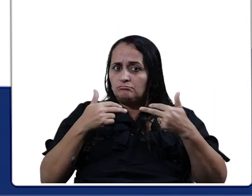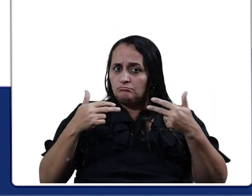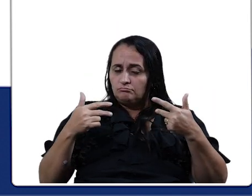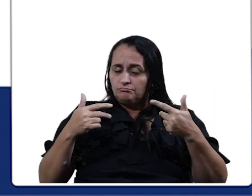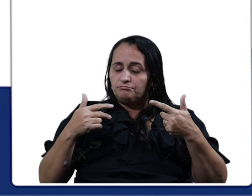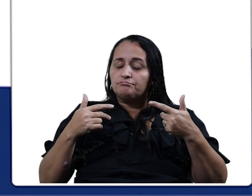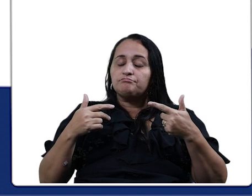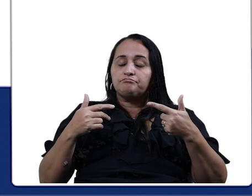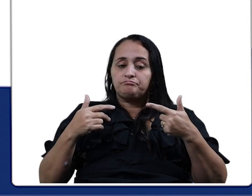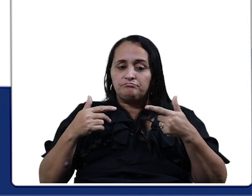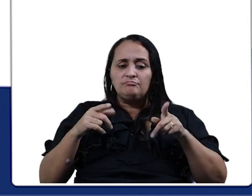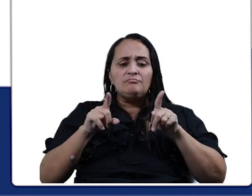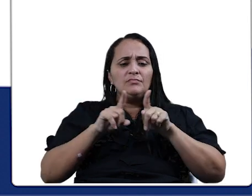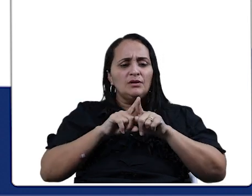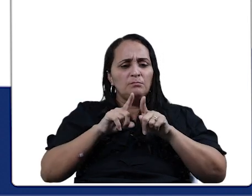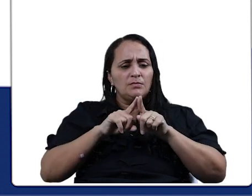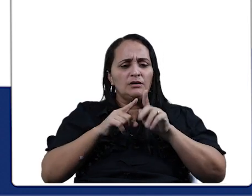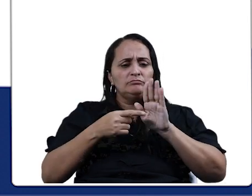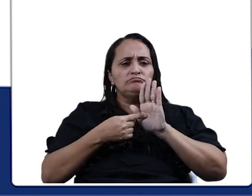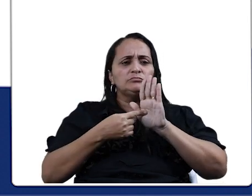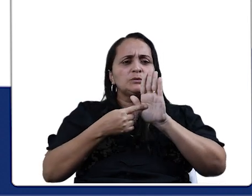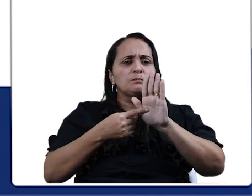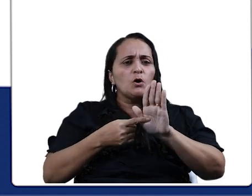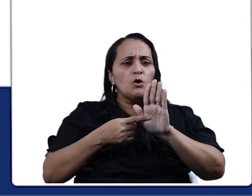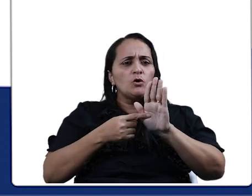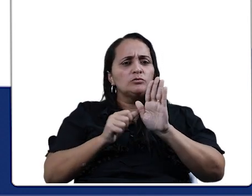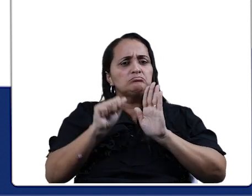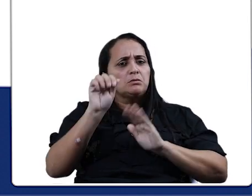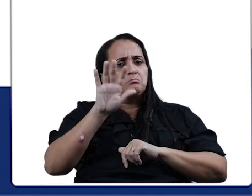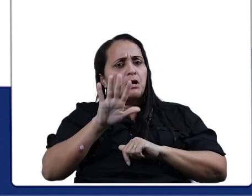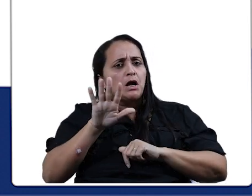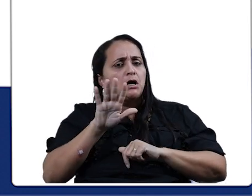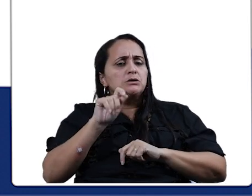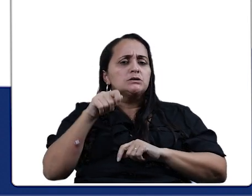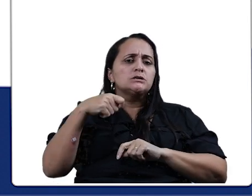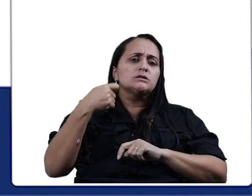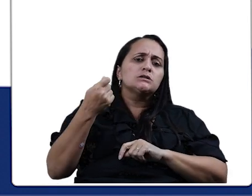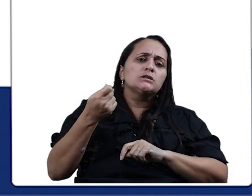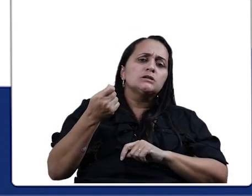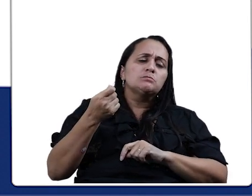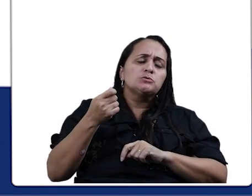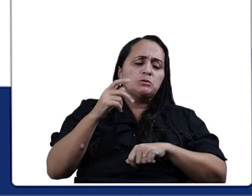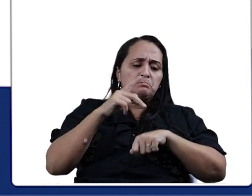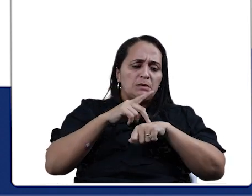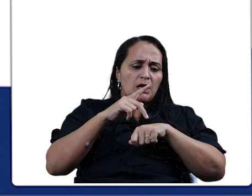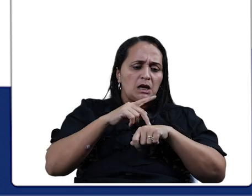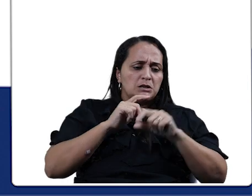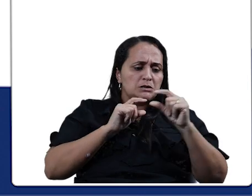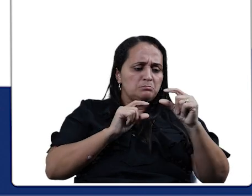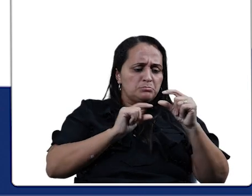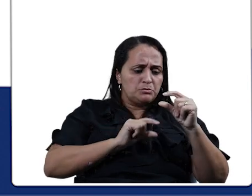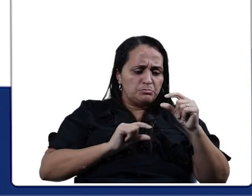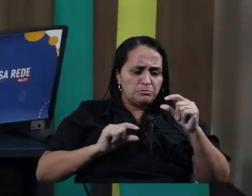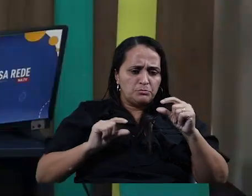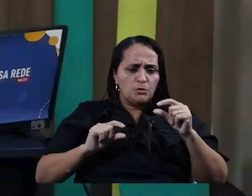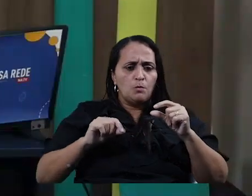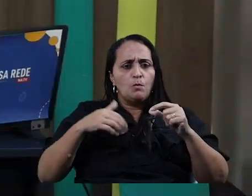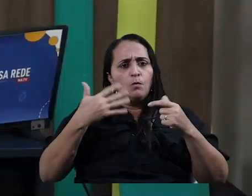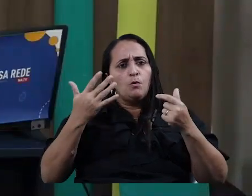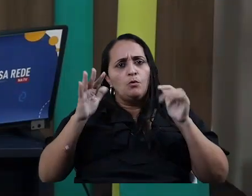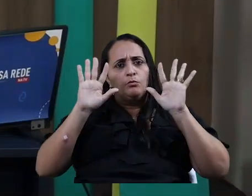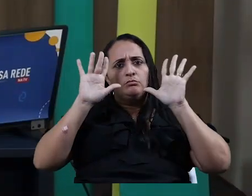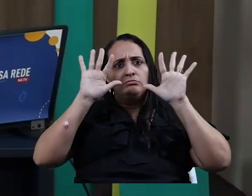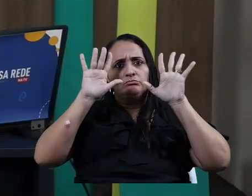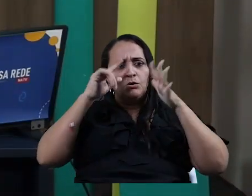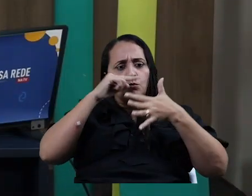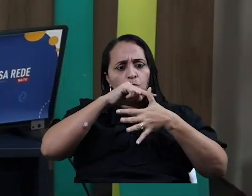importante o uso de símbolos para representar a contagem. Por quê? Porque você viu que ele ficava carregando pedrinhas, ou então contando com as mãos, e